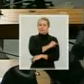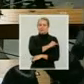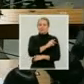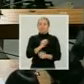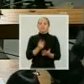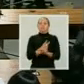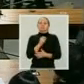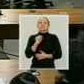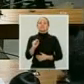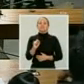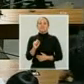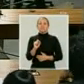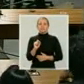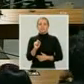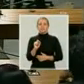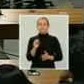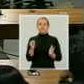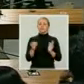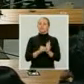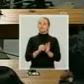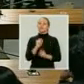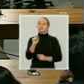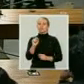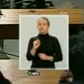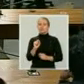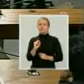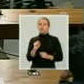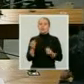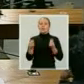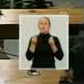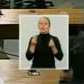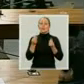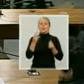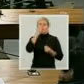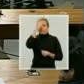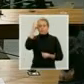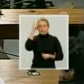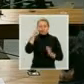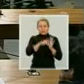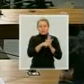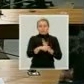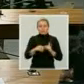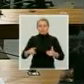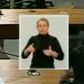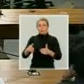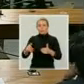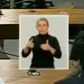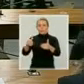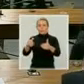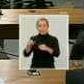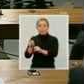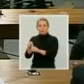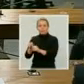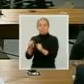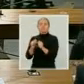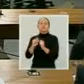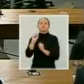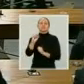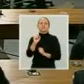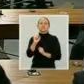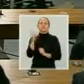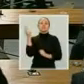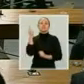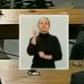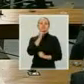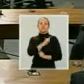acontecendo? Quer dizer, o que os pensantes do MEC estão fazendo nesta área para que a